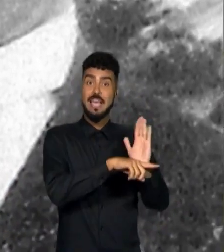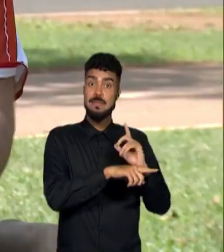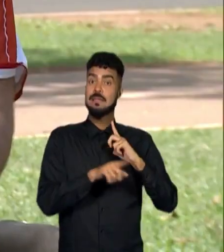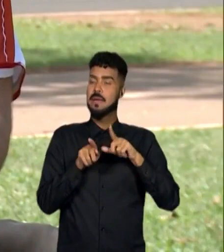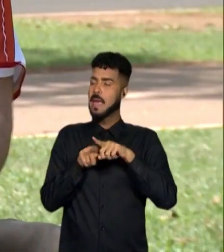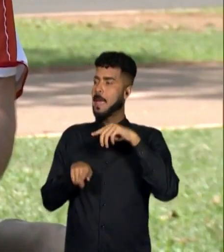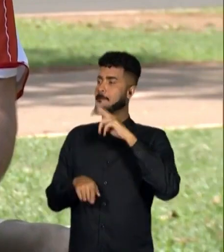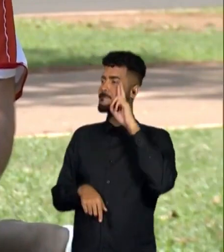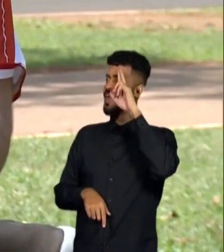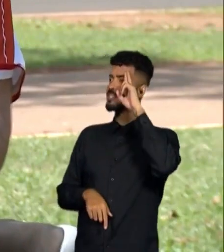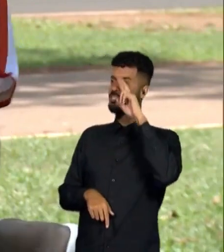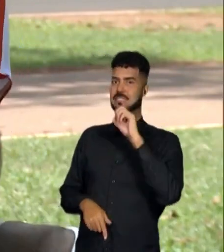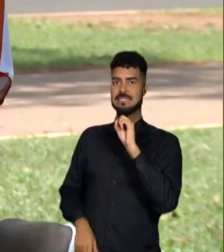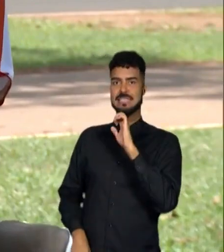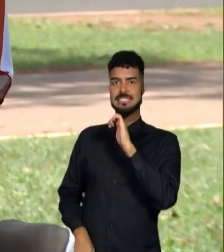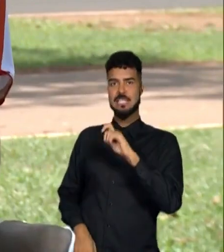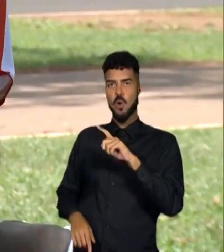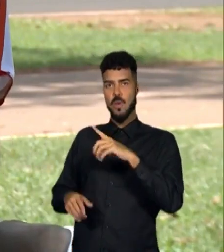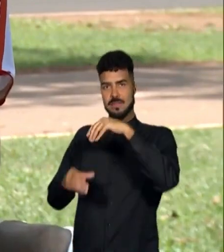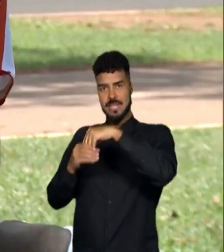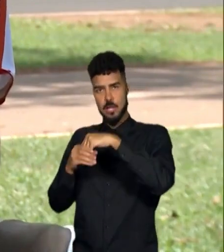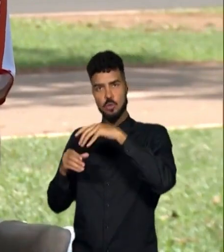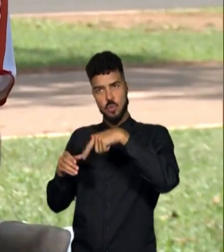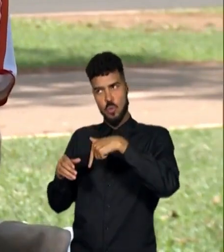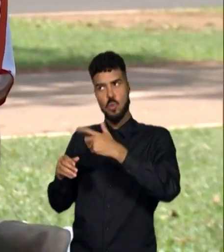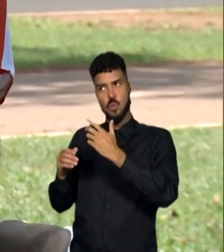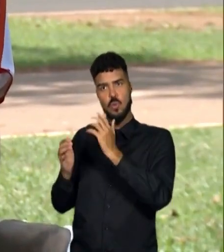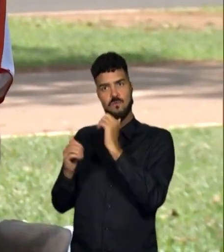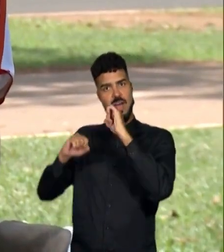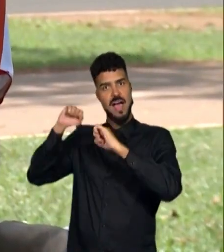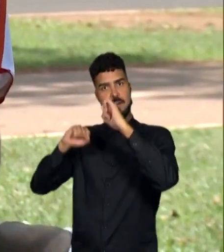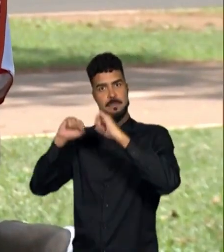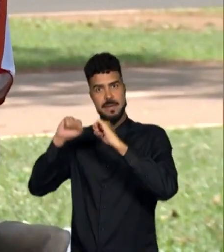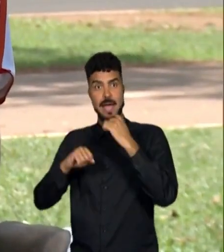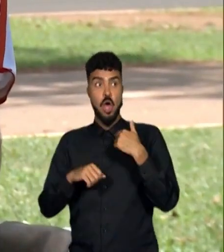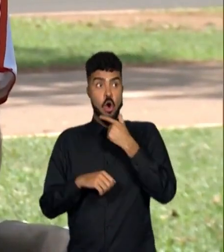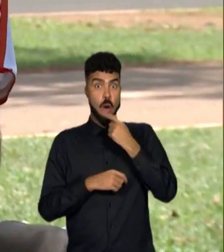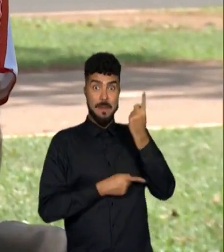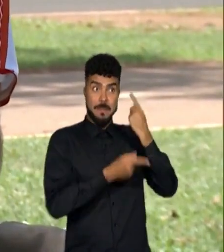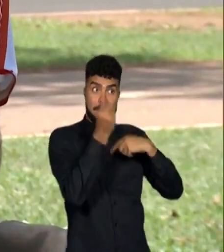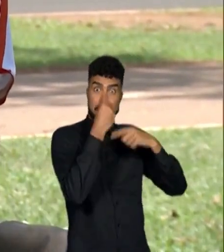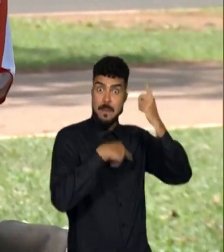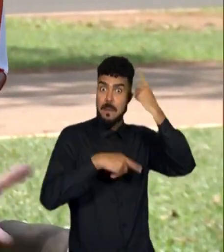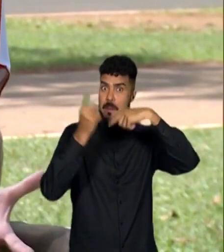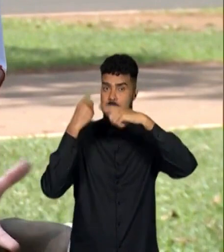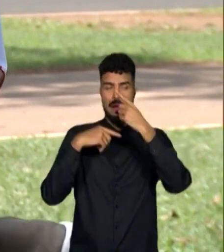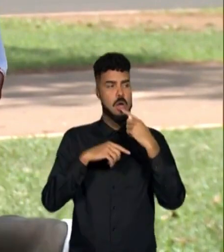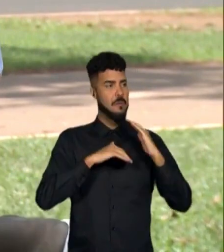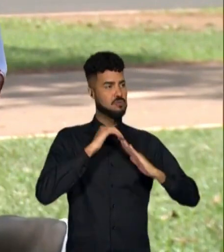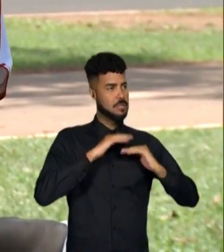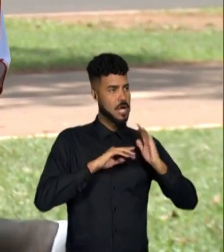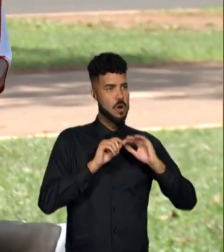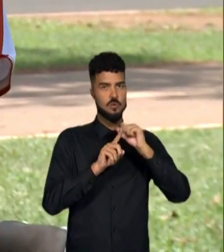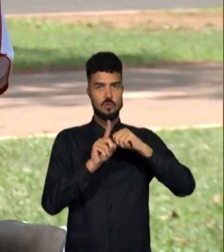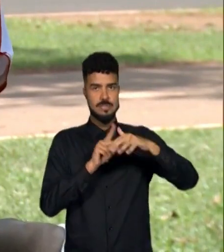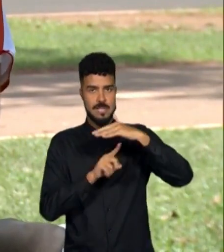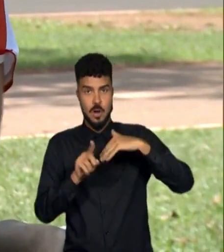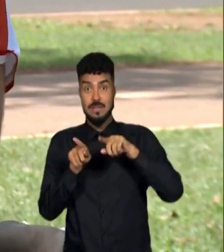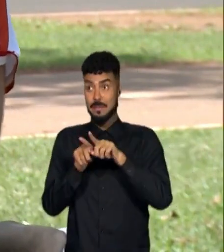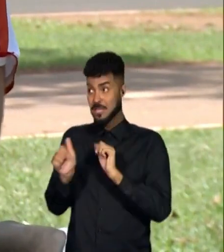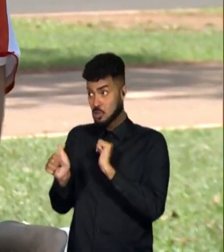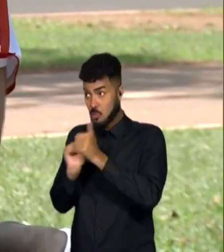fábrica. Ele é um cara que progride muito, tanto nas questões profissionais, sociais e na questão esportiva. Ele é um